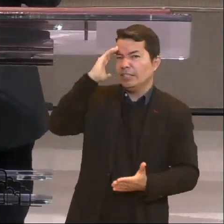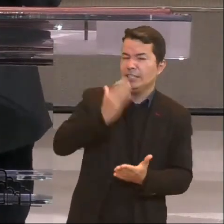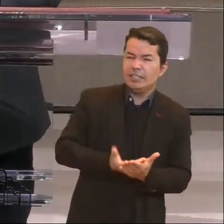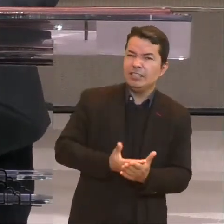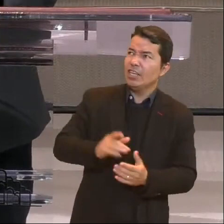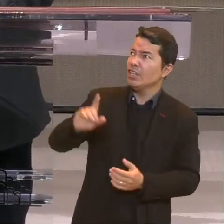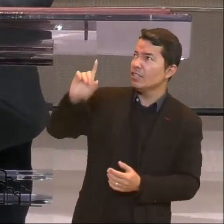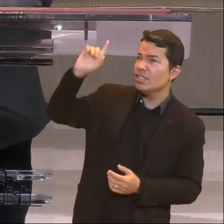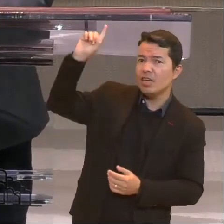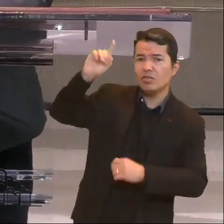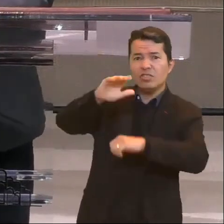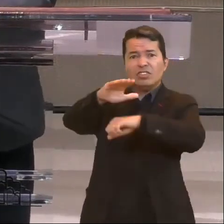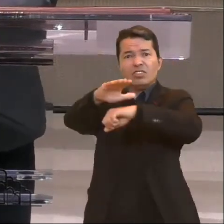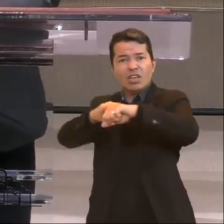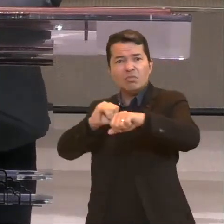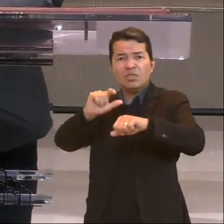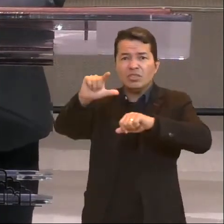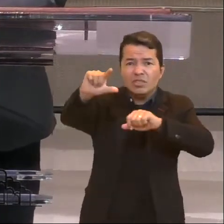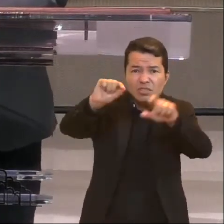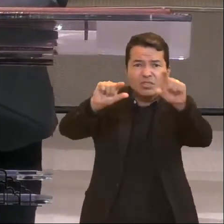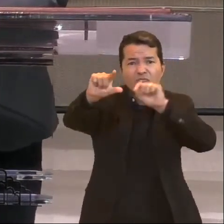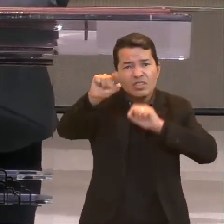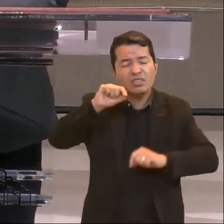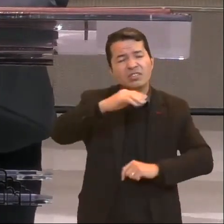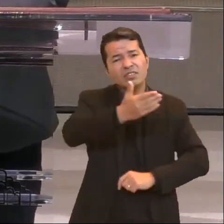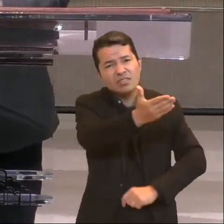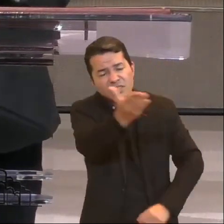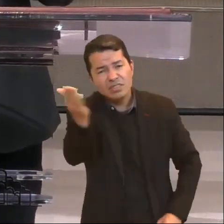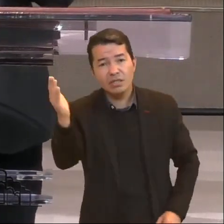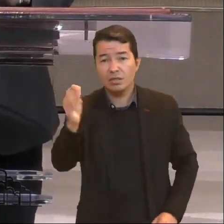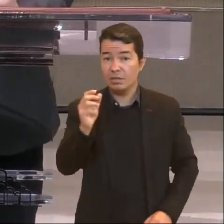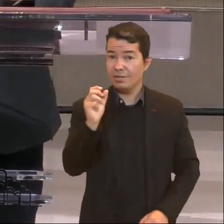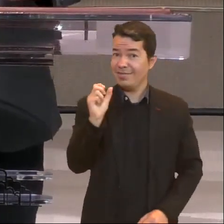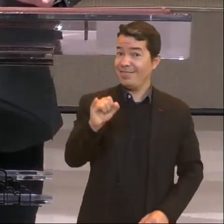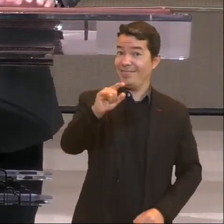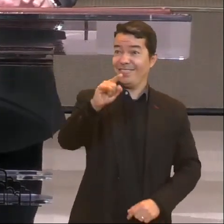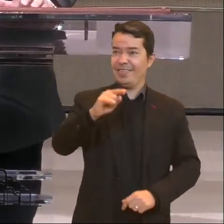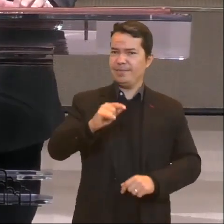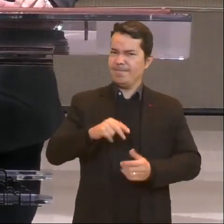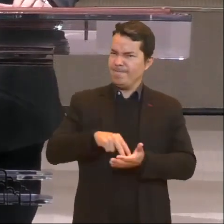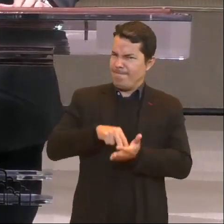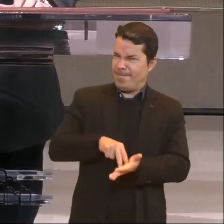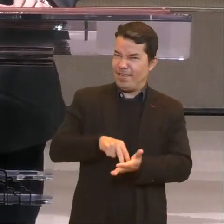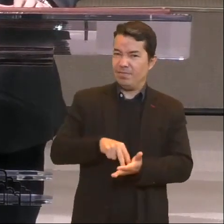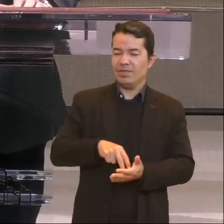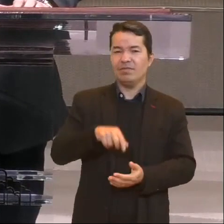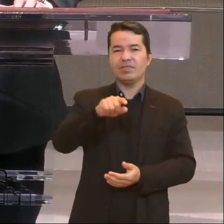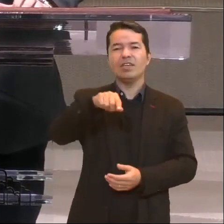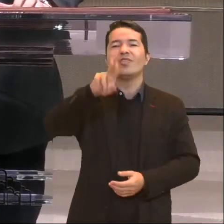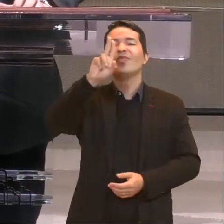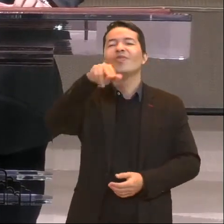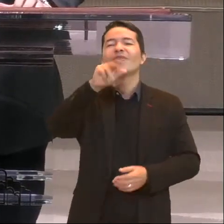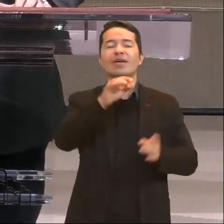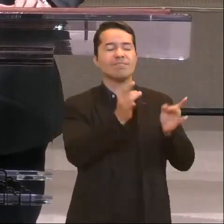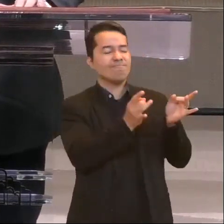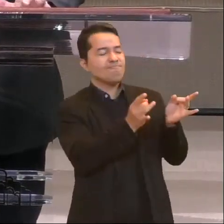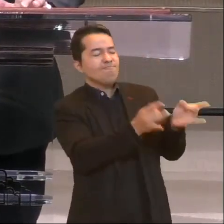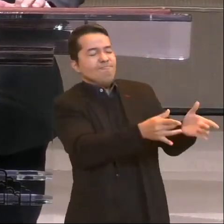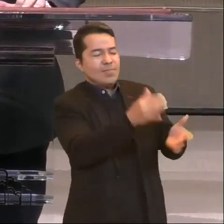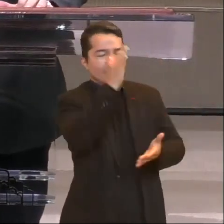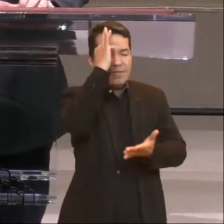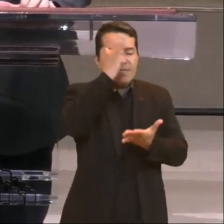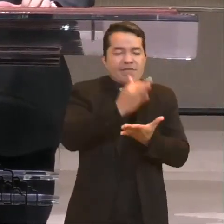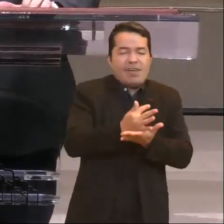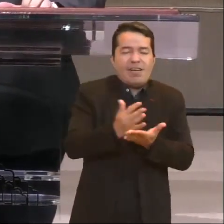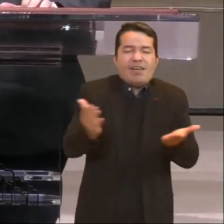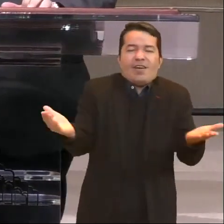Deus os chamou e escolheu. E se vocês fizerem isso, jamais abandonarão a fé e assim receberão